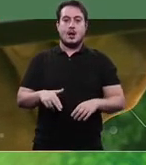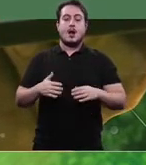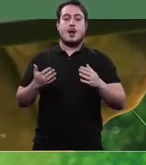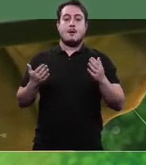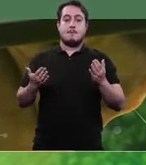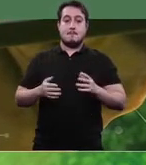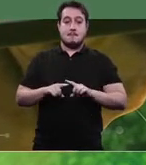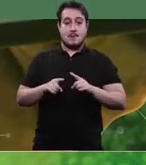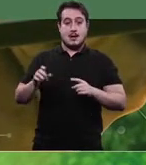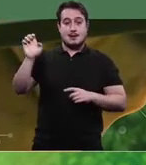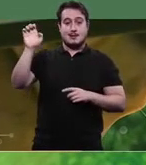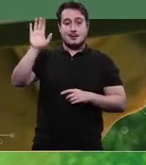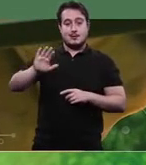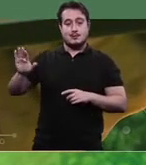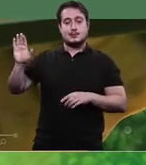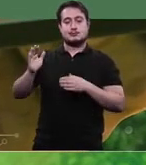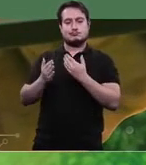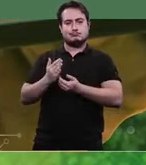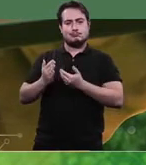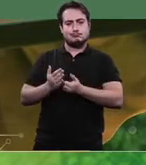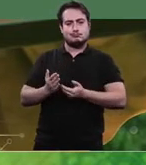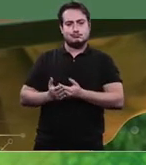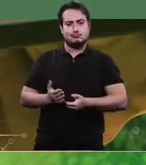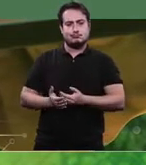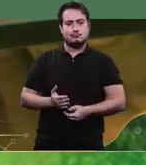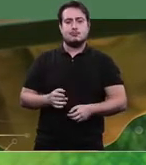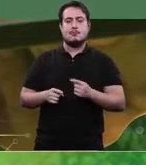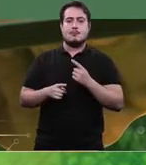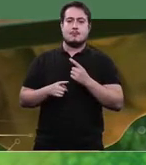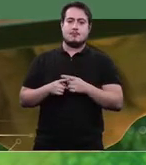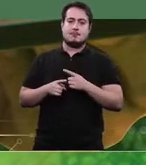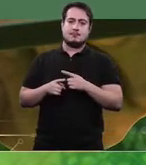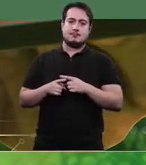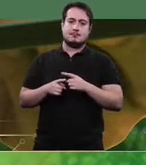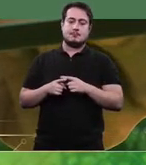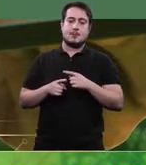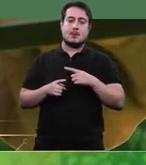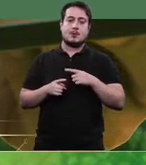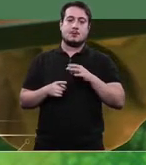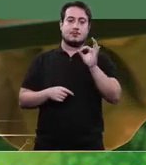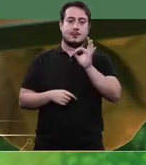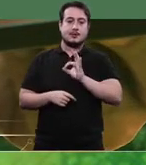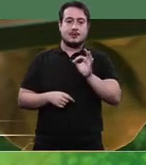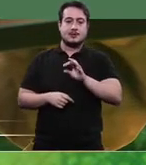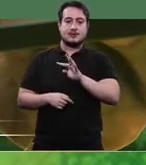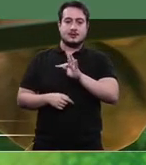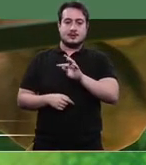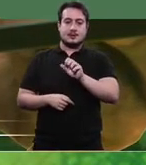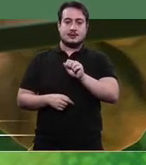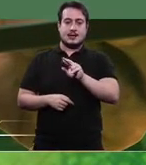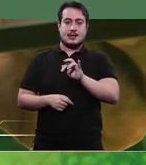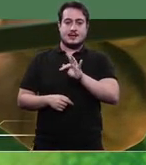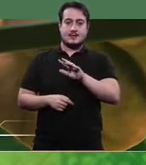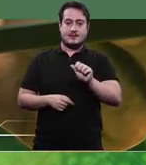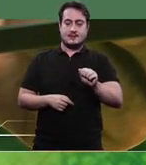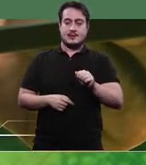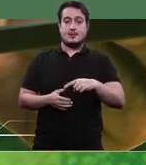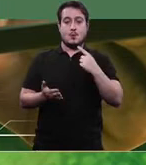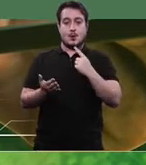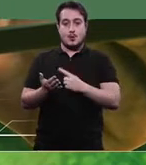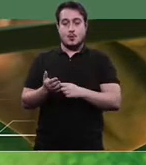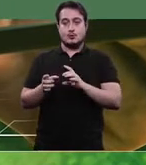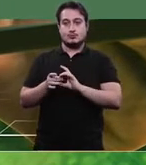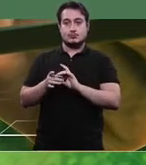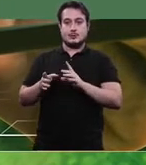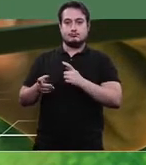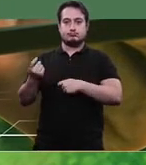gente tem perdido competitividade também por questões de tarifas. Então, o acordo de livre comércio, ele ajudaria na